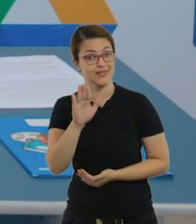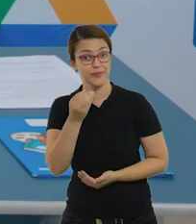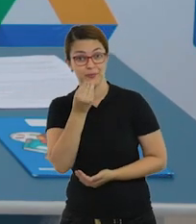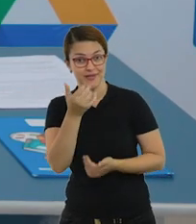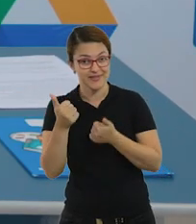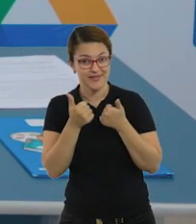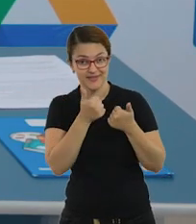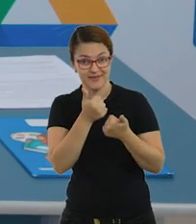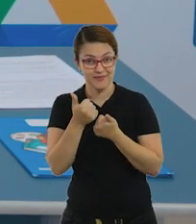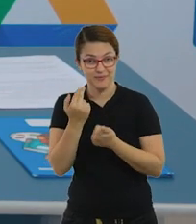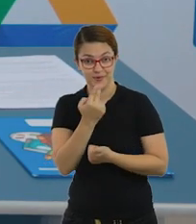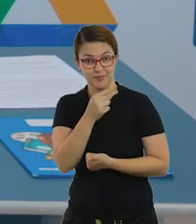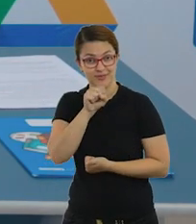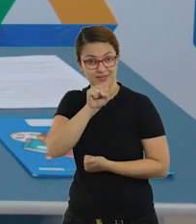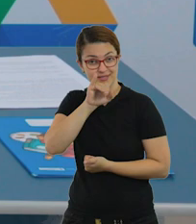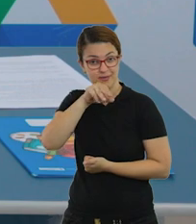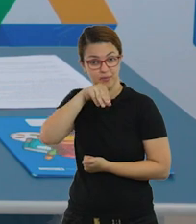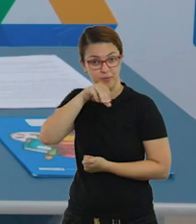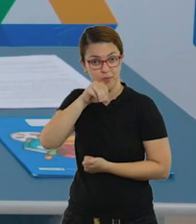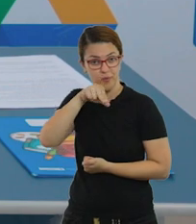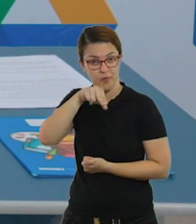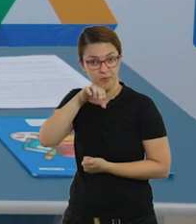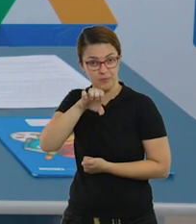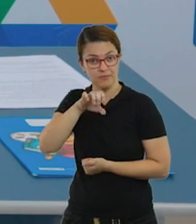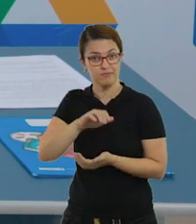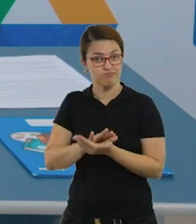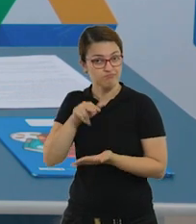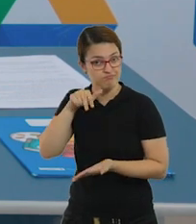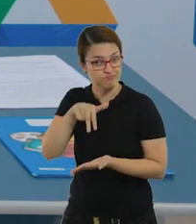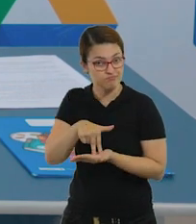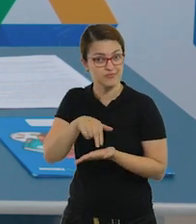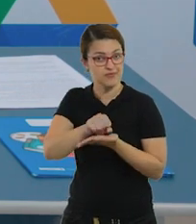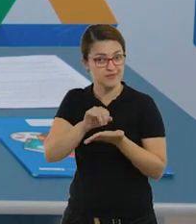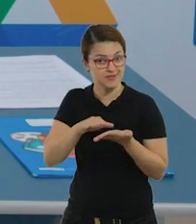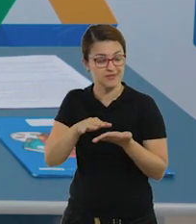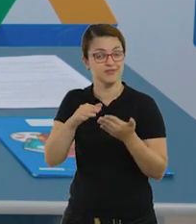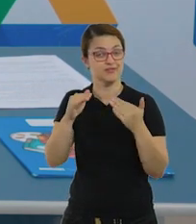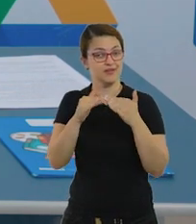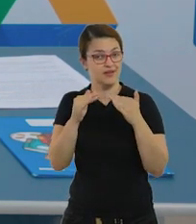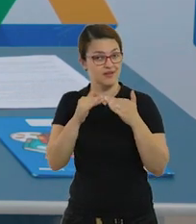tudo bem com vocês? Eu sou a professora Simone e estou aqui para mais uma aula do Lição de Casa.